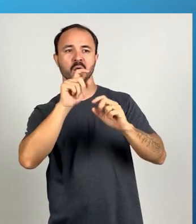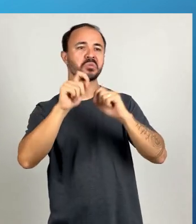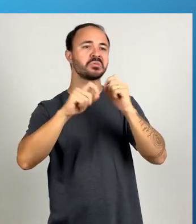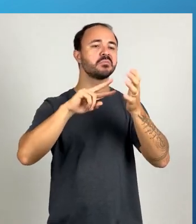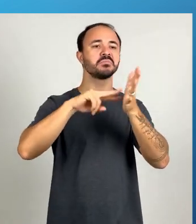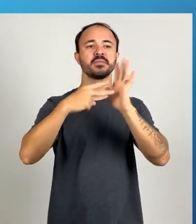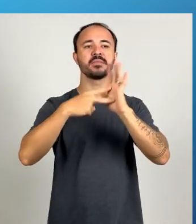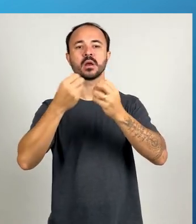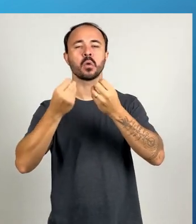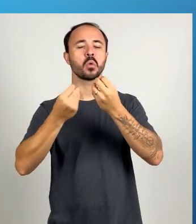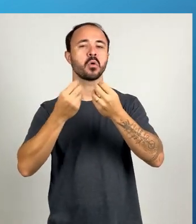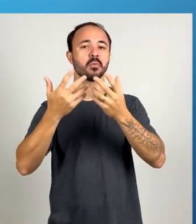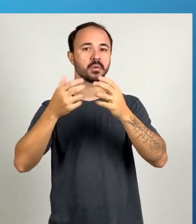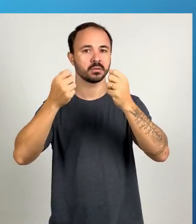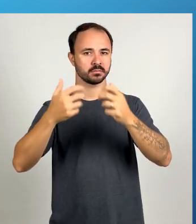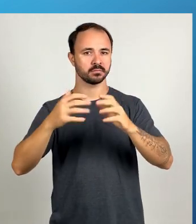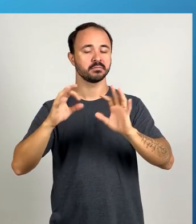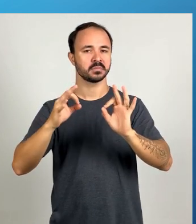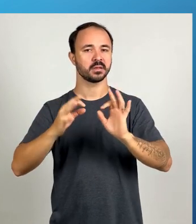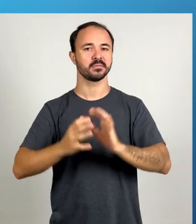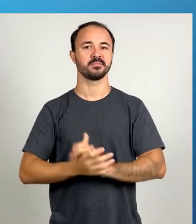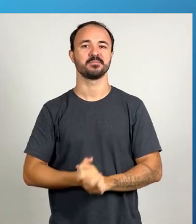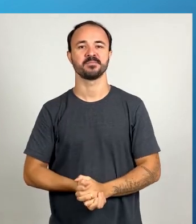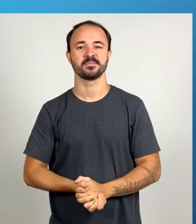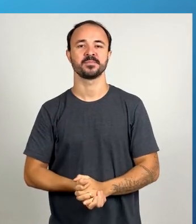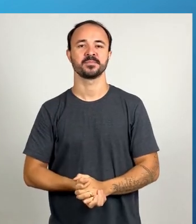geográficas? Perfeito.